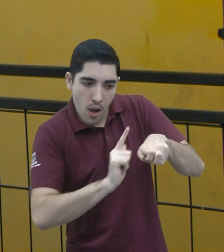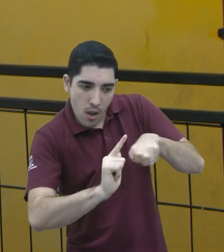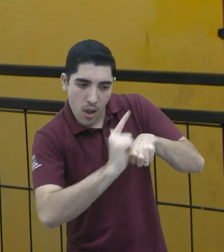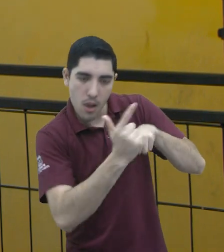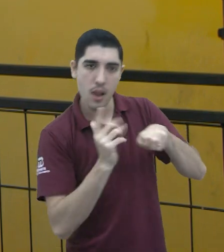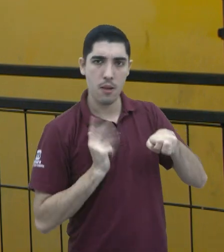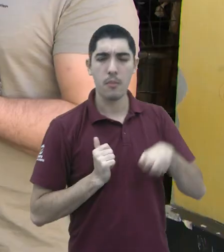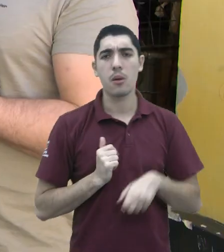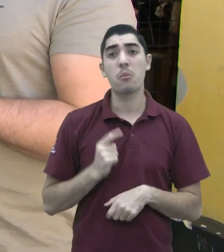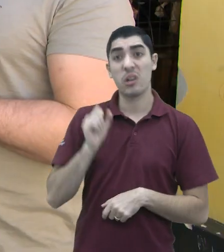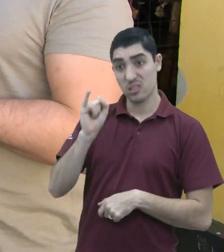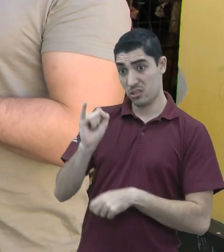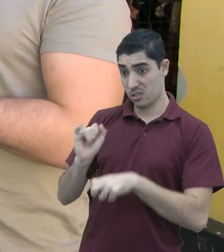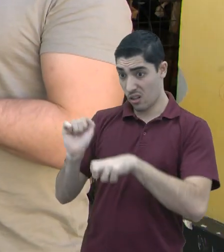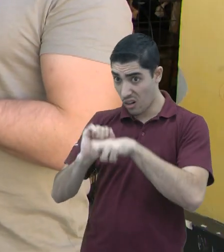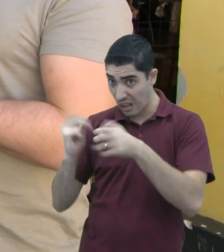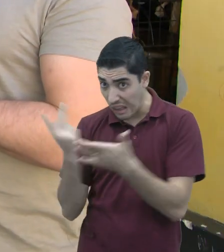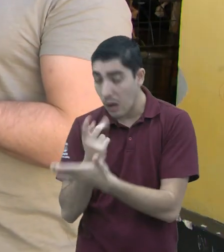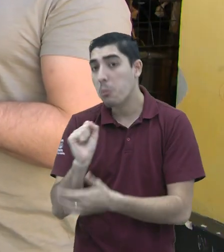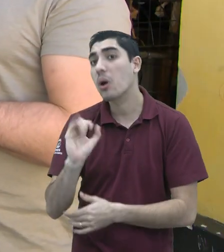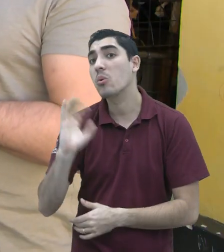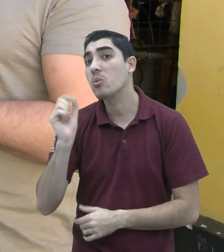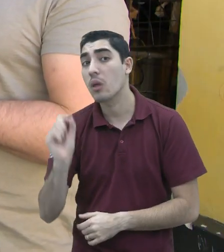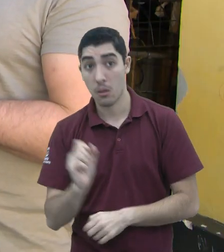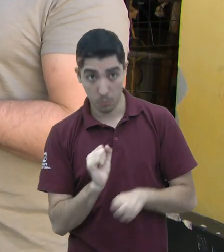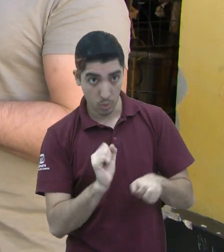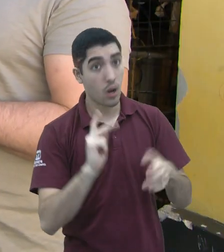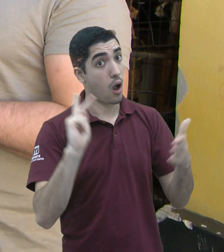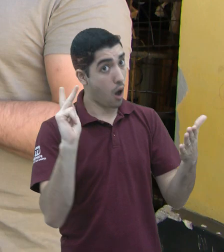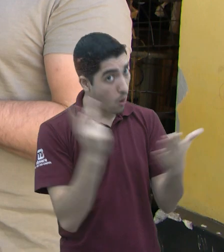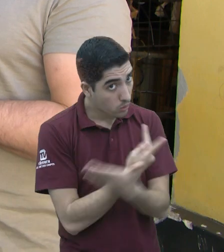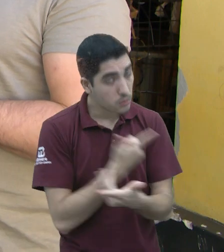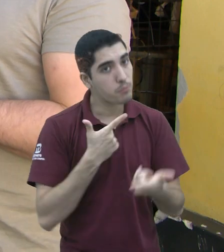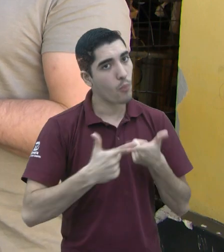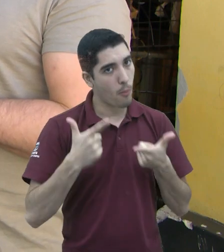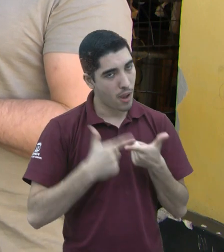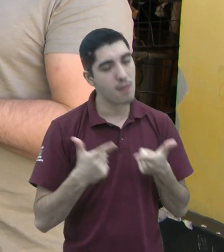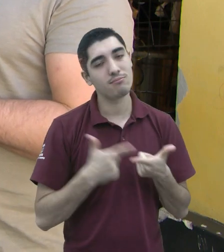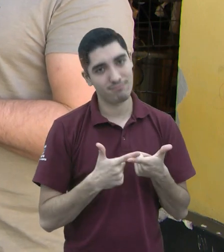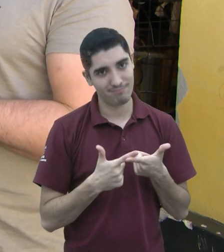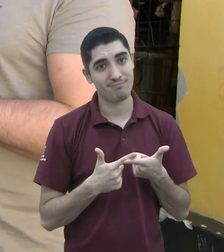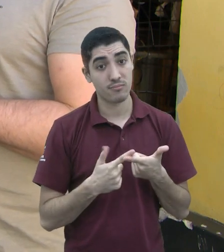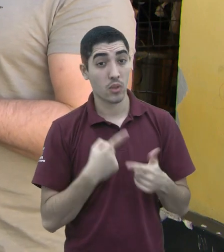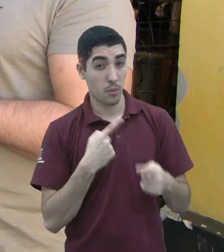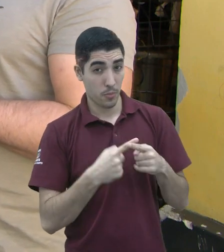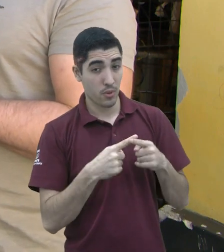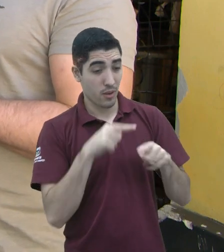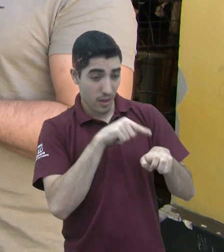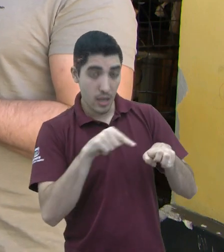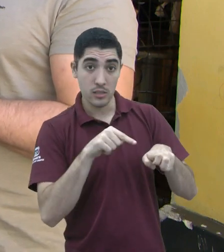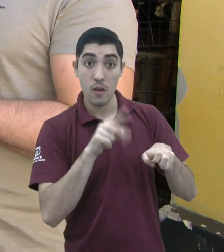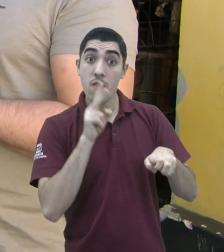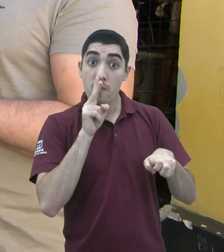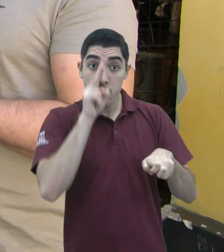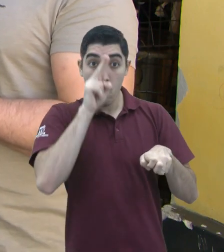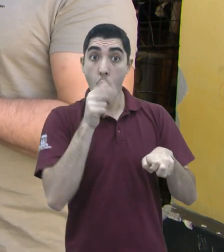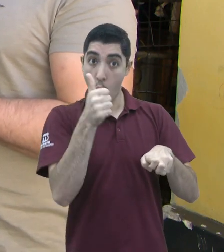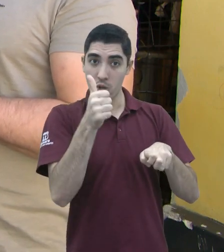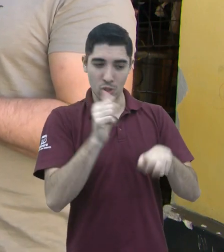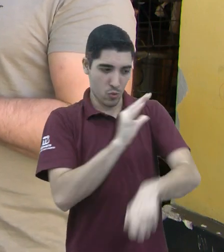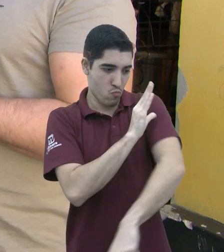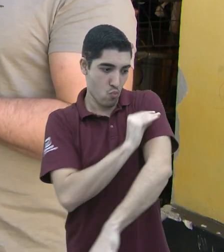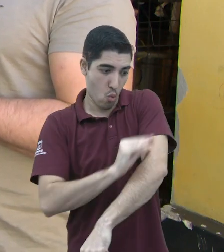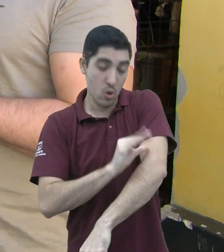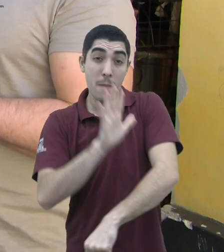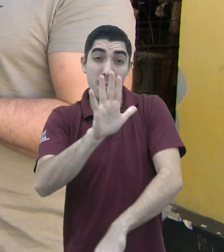a contenção, né? Porque numa contenção errada? Porque numa contenção errada pode acontecer um acidente, né? Porque eles têm força